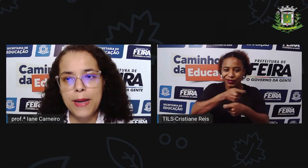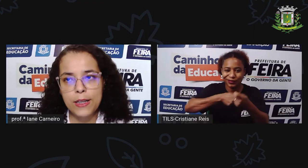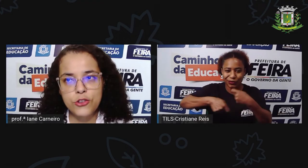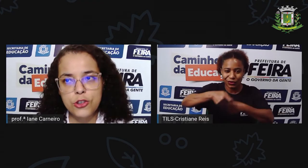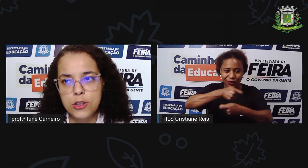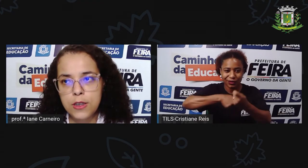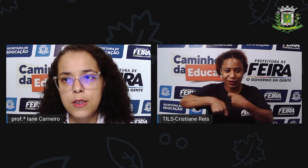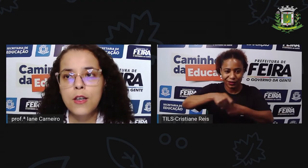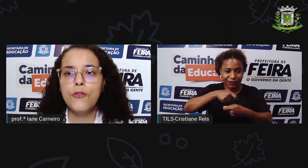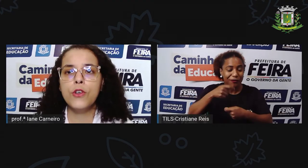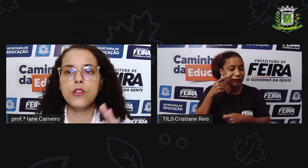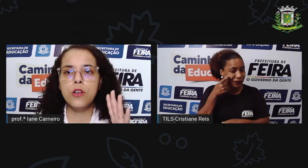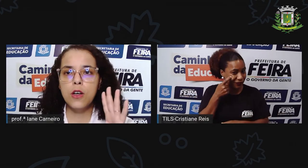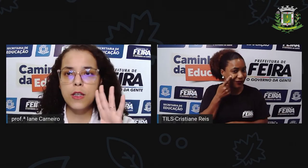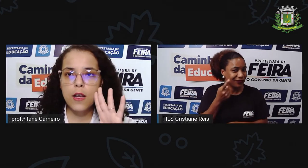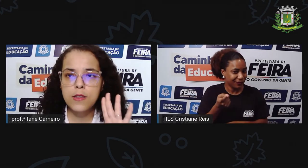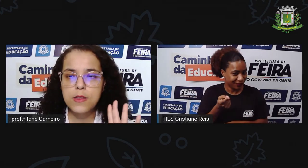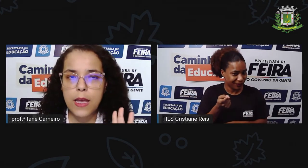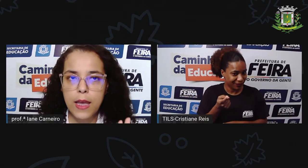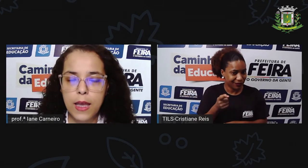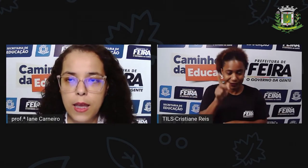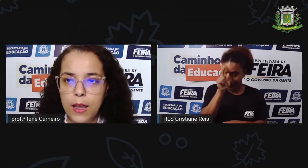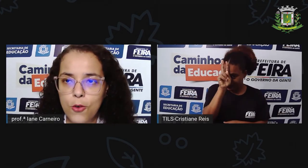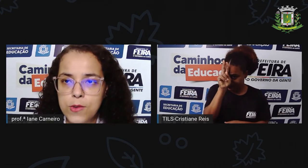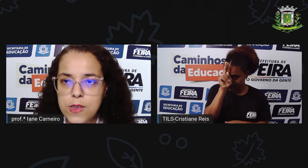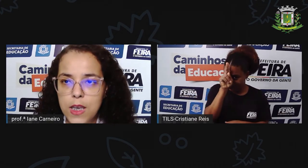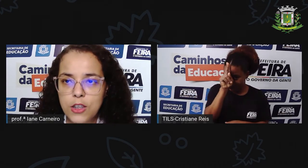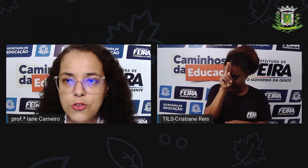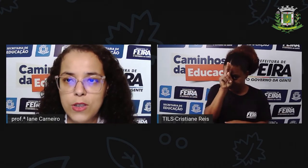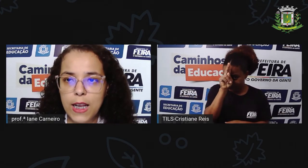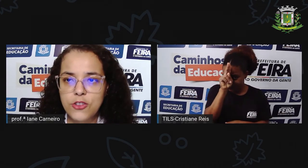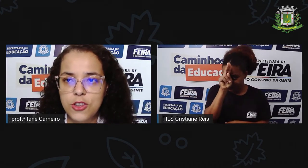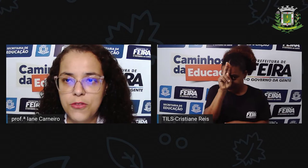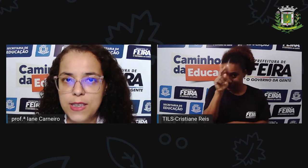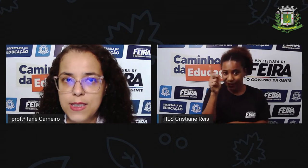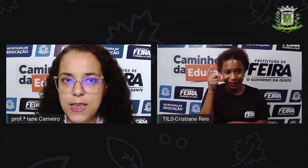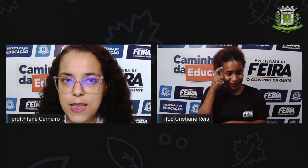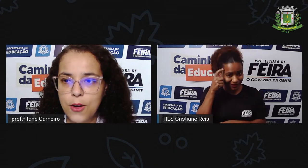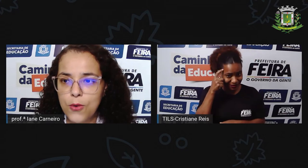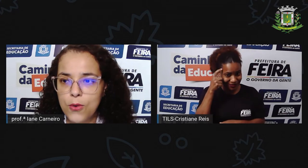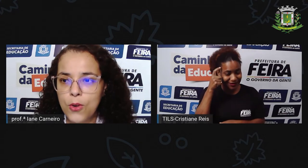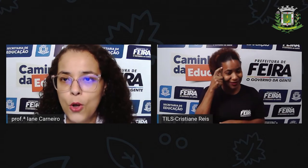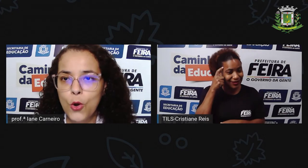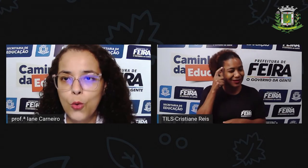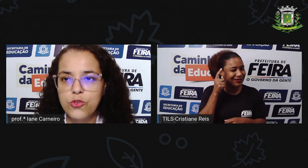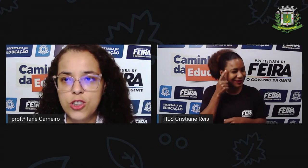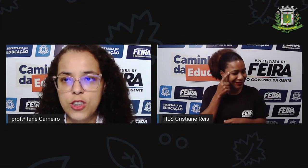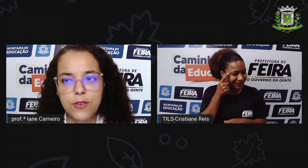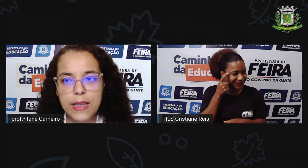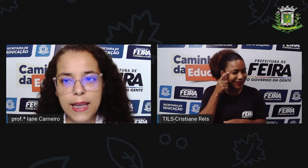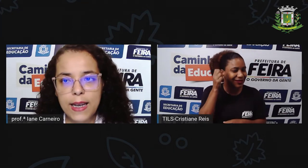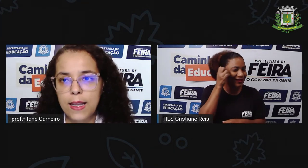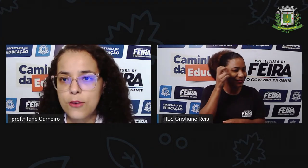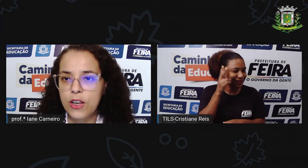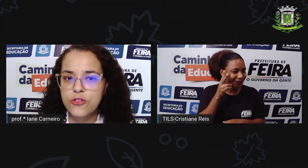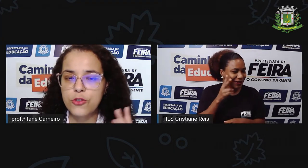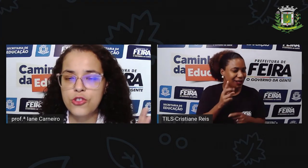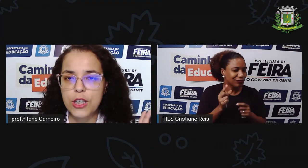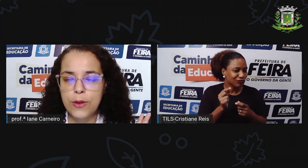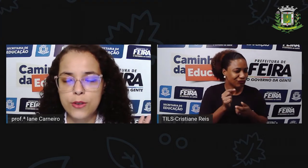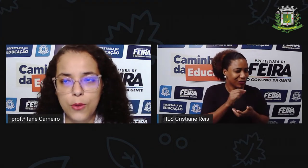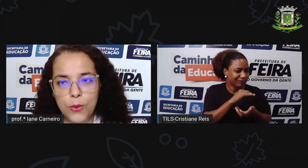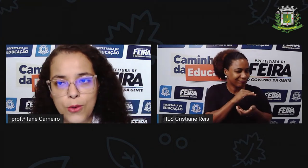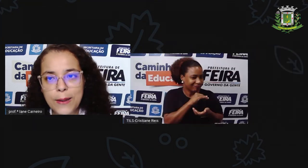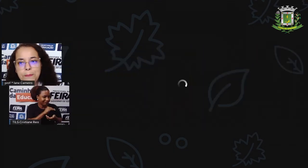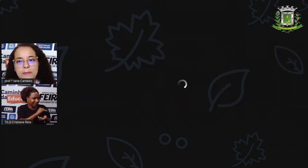lá Que a dona baratinha Foi toda Consciente Do que ela tinha que fazer Com o dinheiro dela Ela não gastou